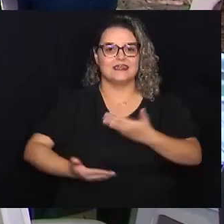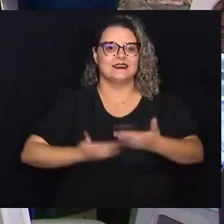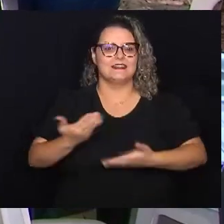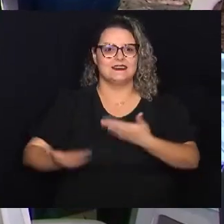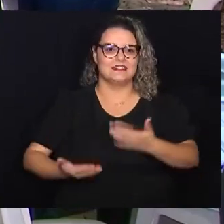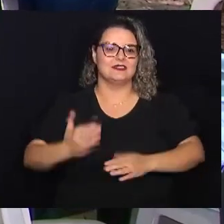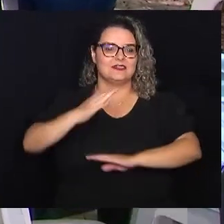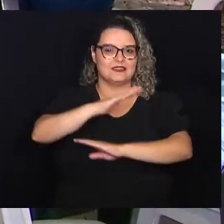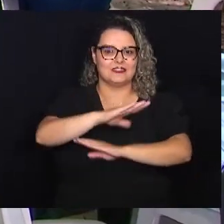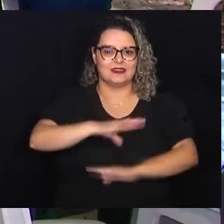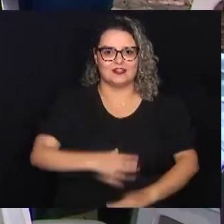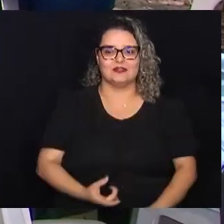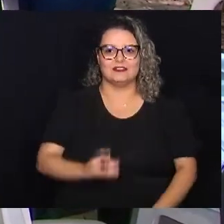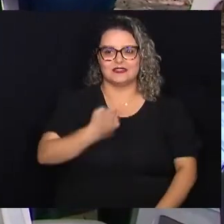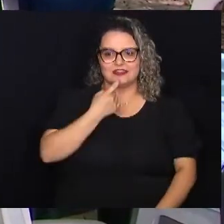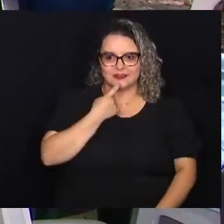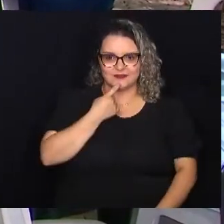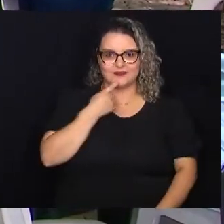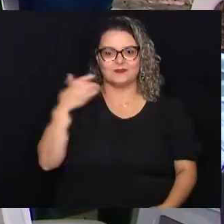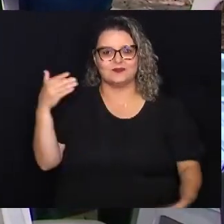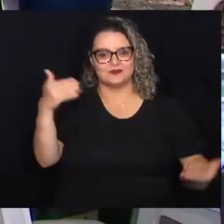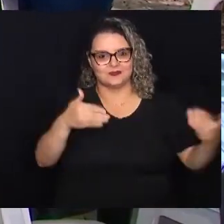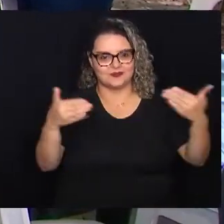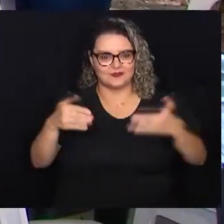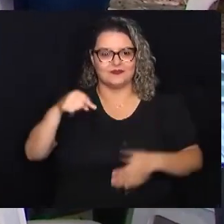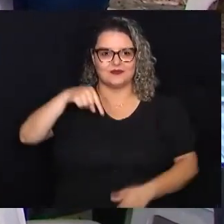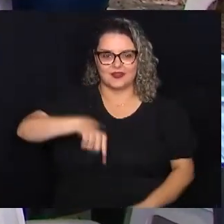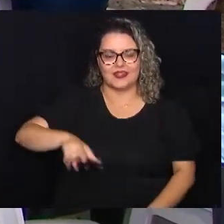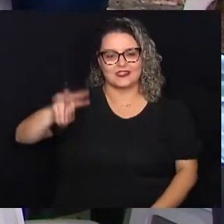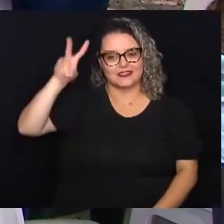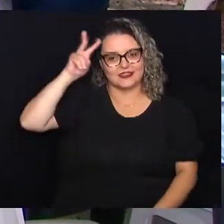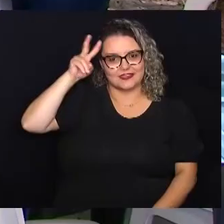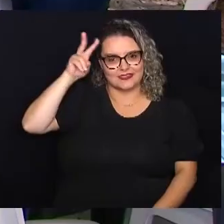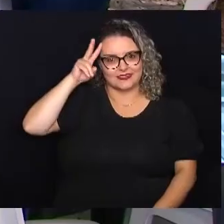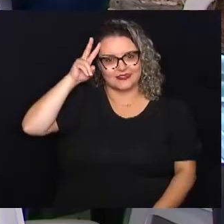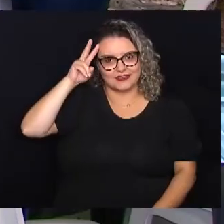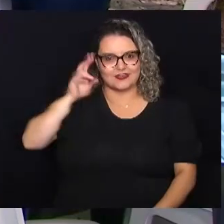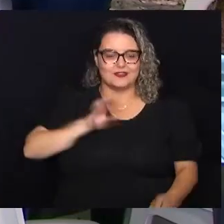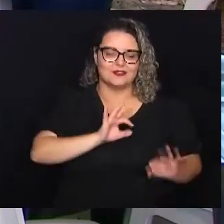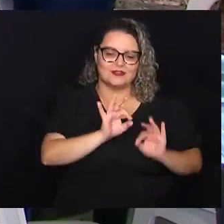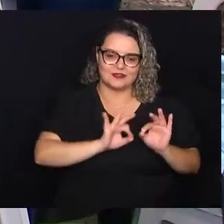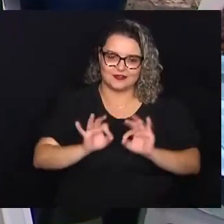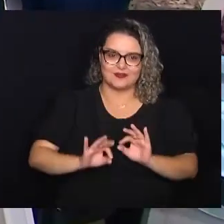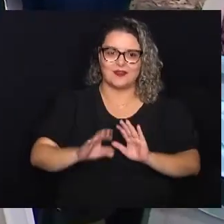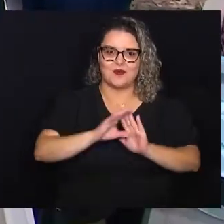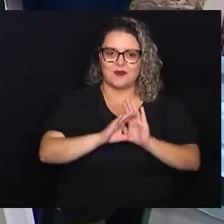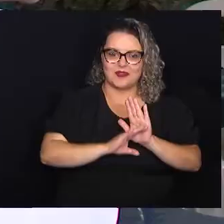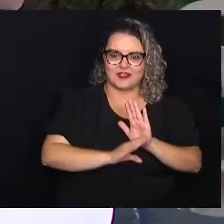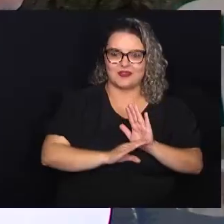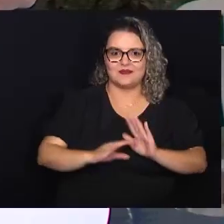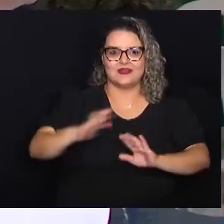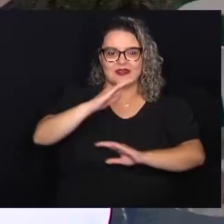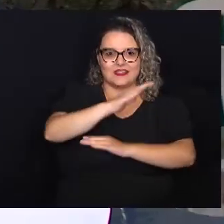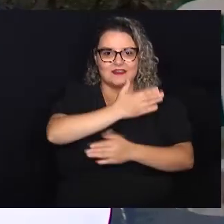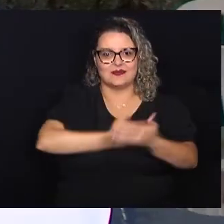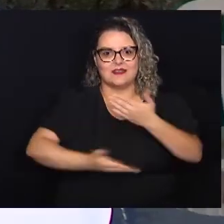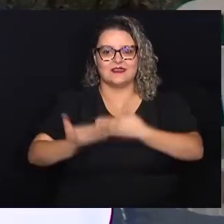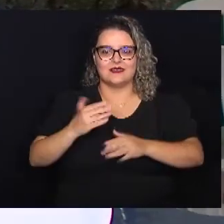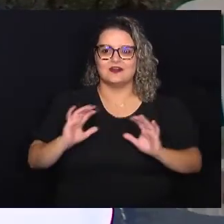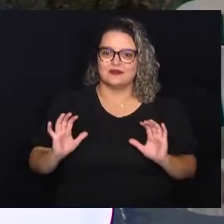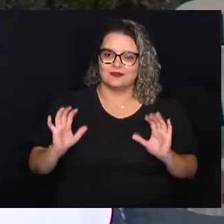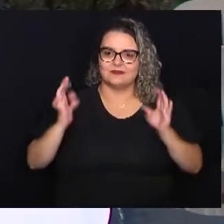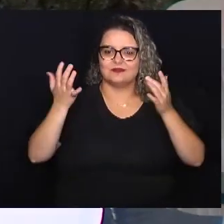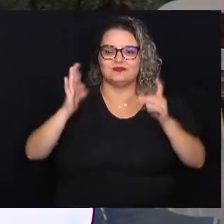Servidores da Câmara Municipal de Campinas participaram nesta segunda-feira do programa Câmara Integrada, comemoração